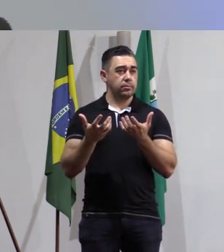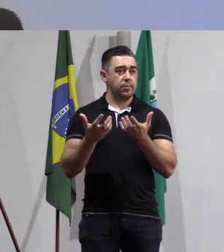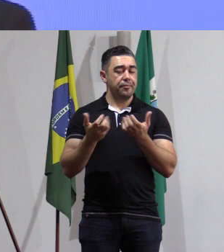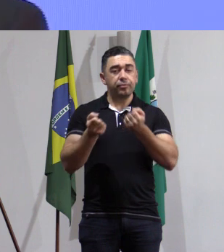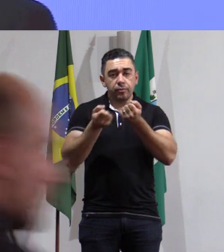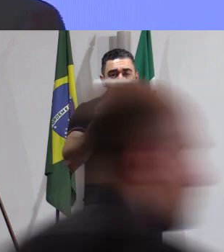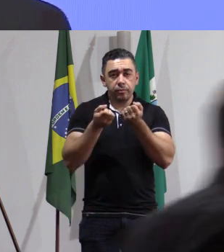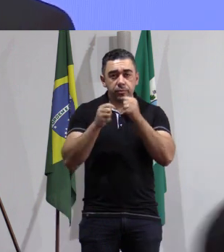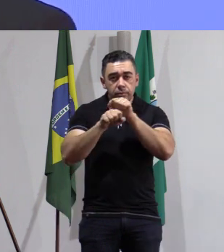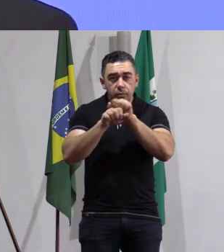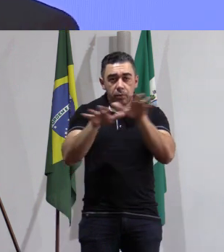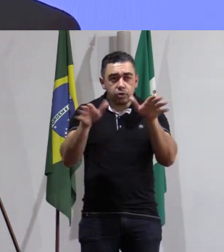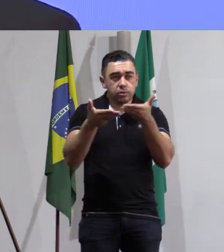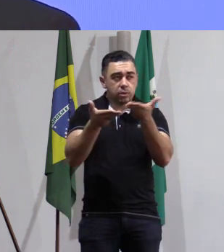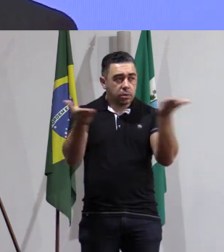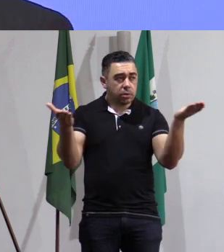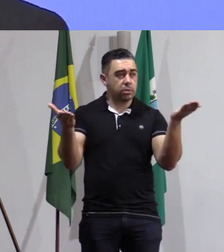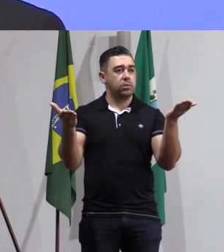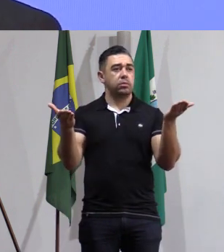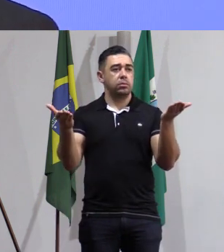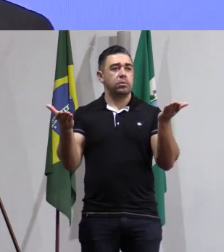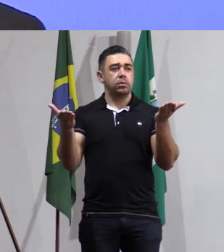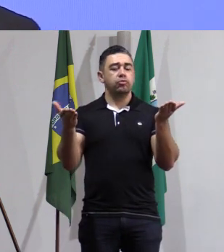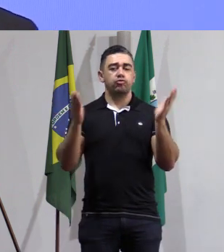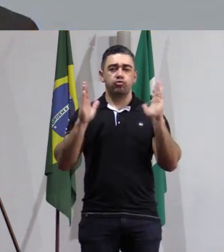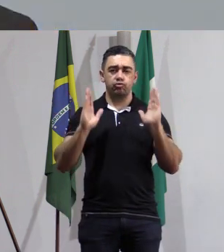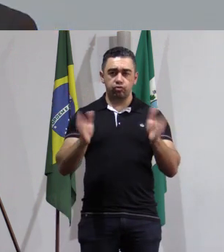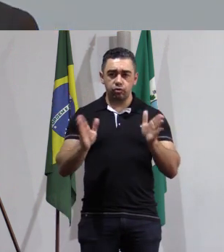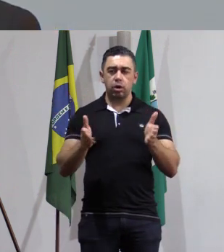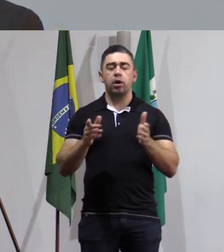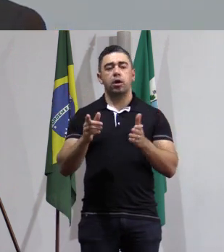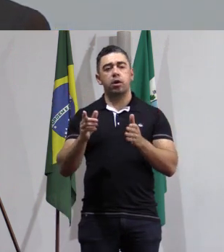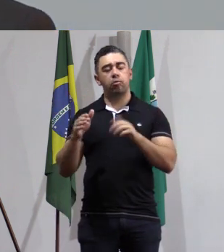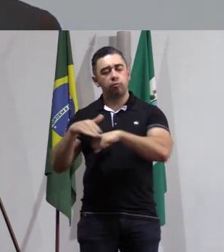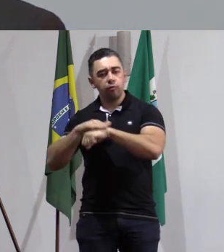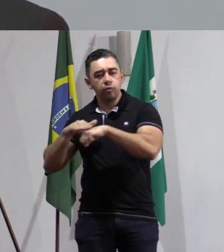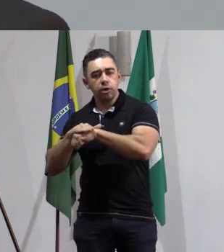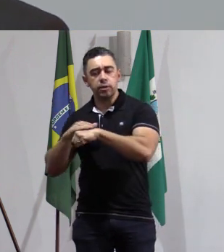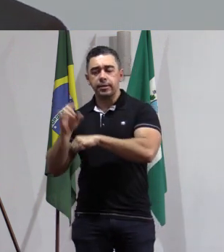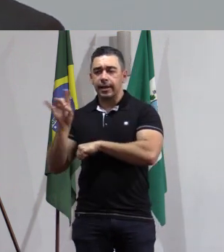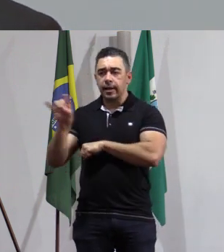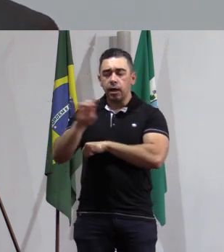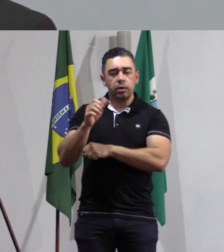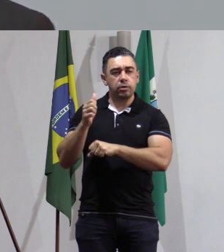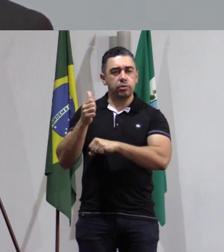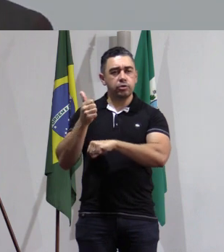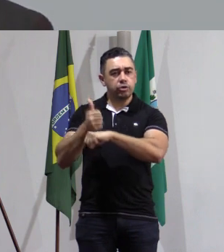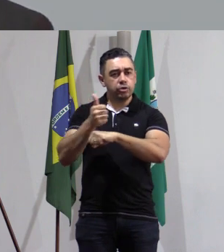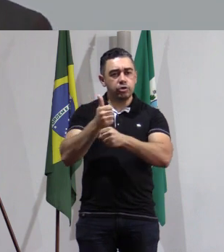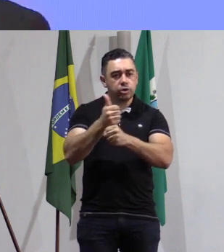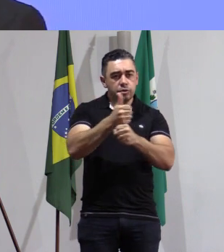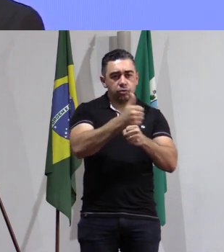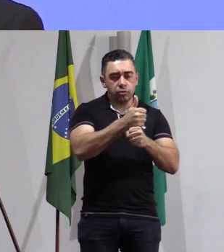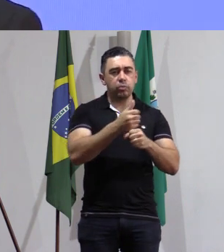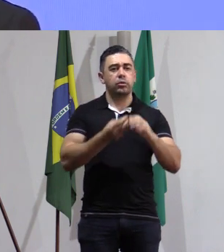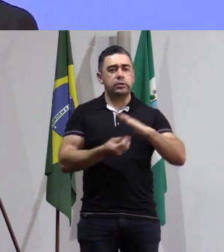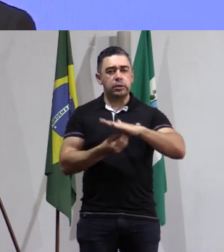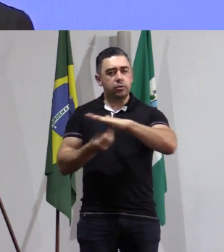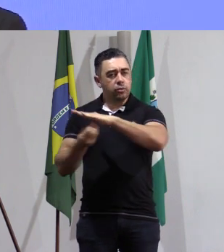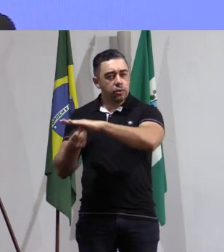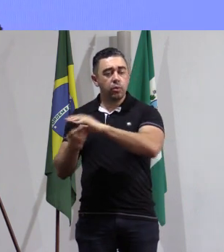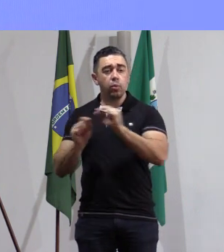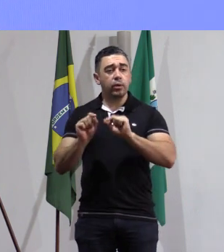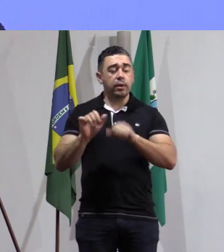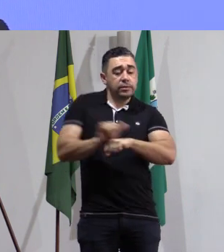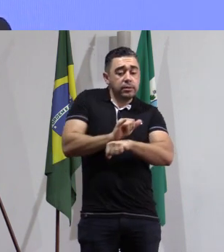compartilhar com a comunidade, já fiz isso para as entidades, para os diretores de setor, um pouco a estratégia nesse momento e, sobretudo,